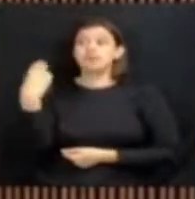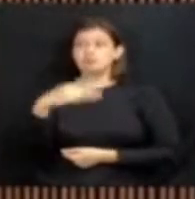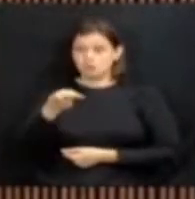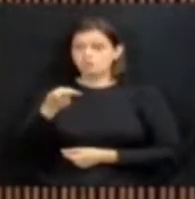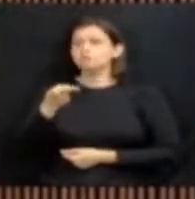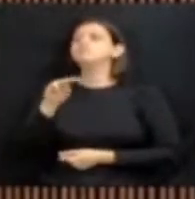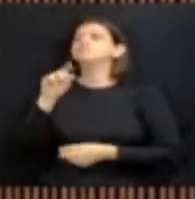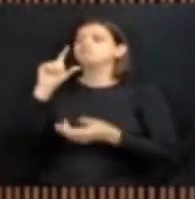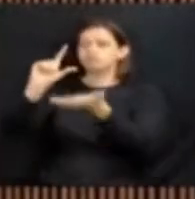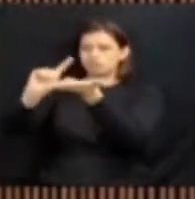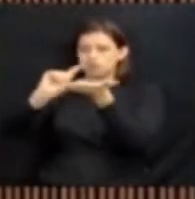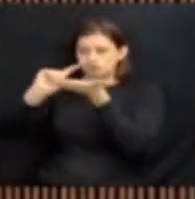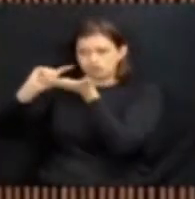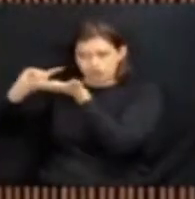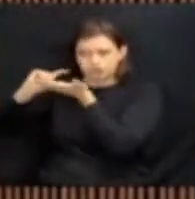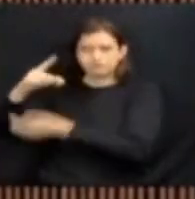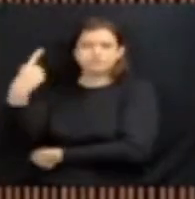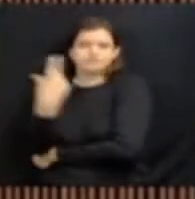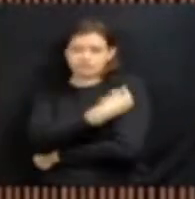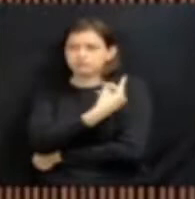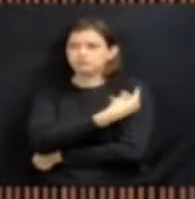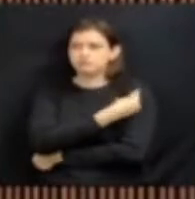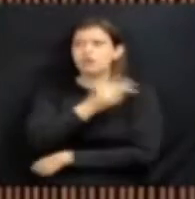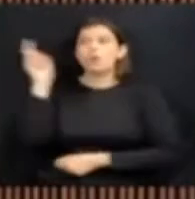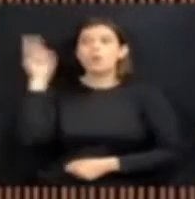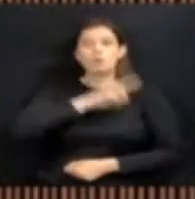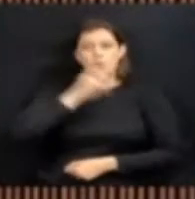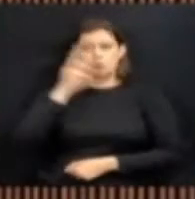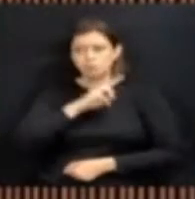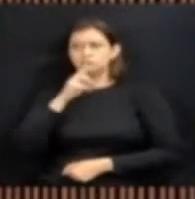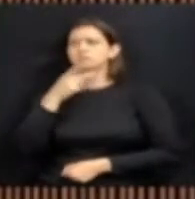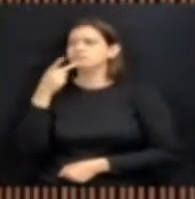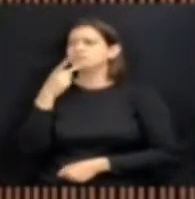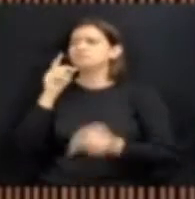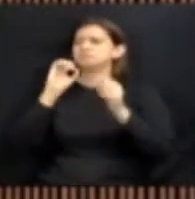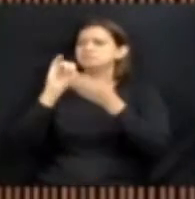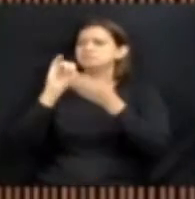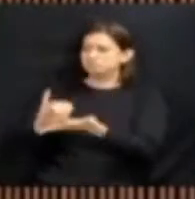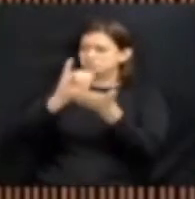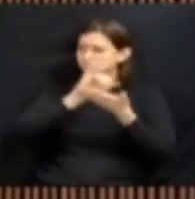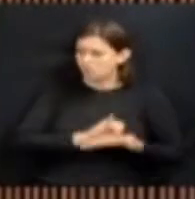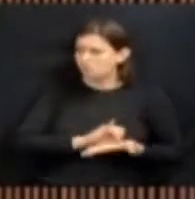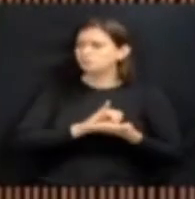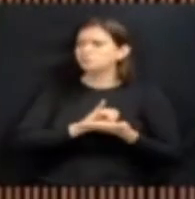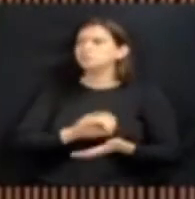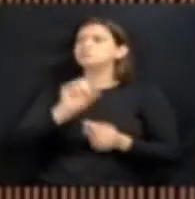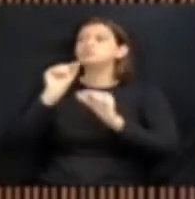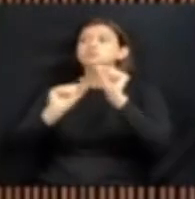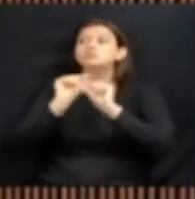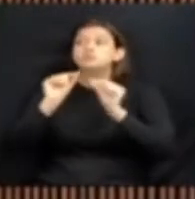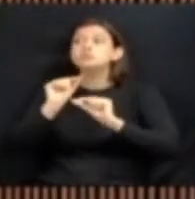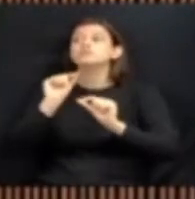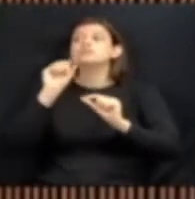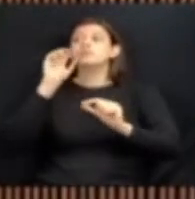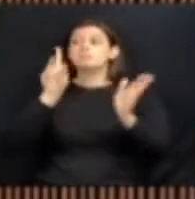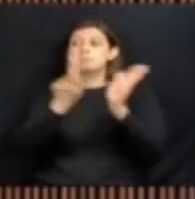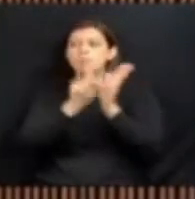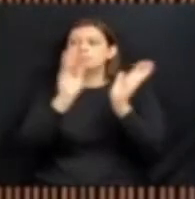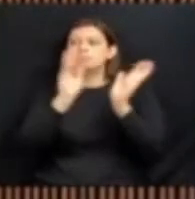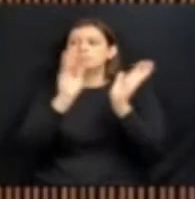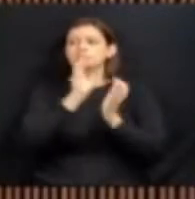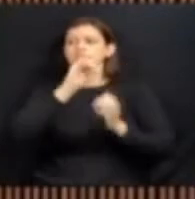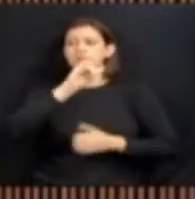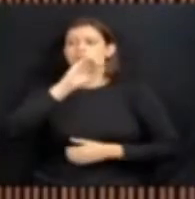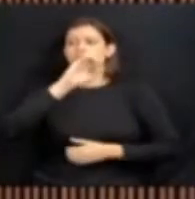o chefe da casa civil as nossas ser importado pelo Instituto Tecnológico do Paraná tecpar assim que aviso a liberar se